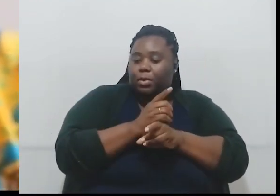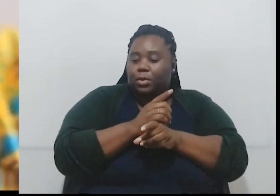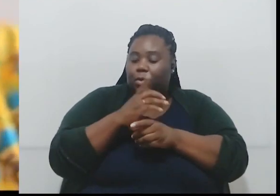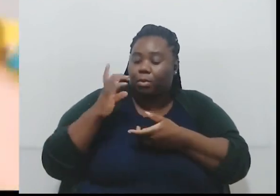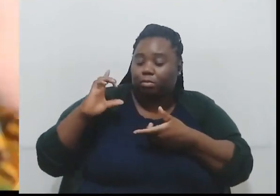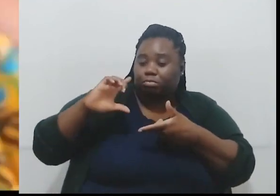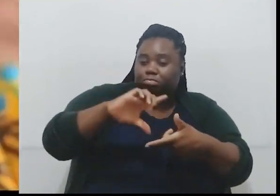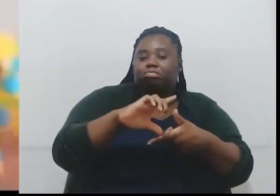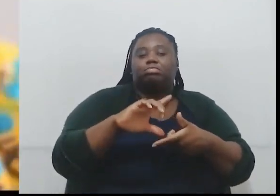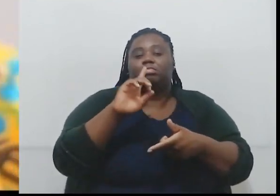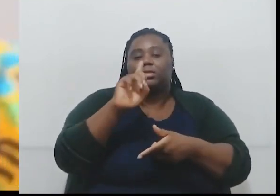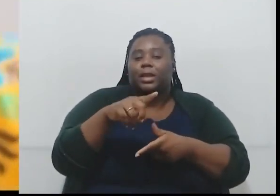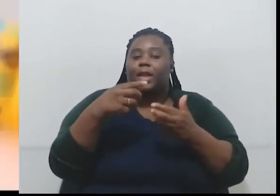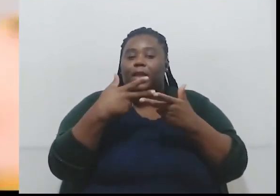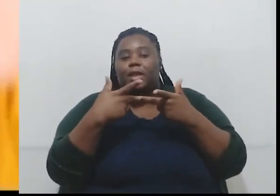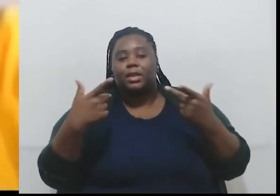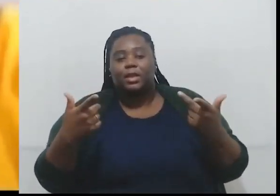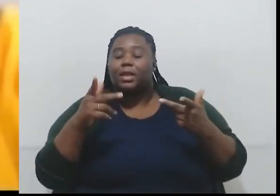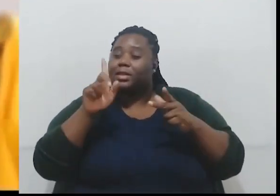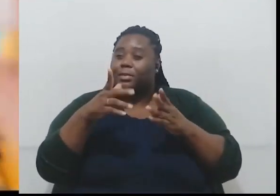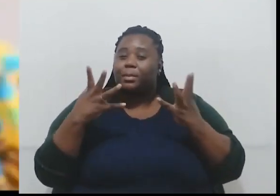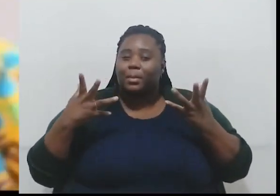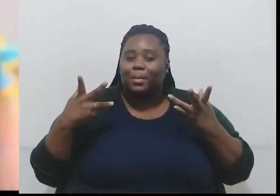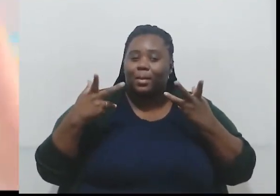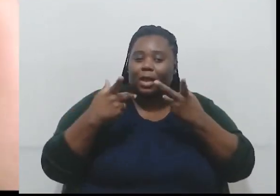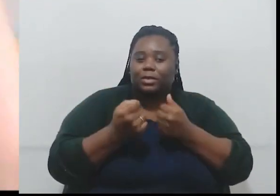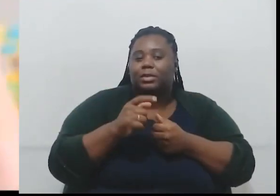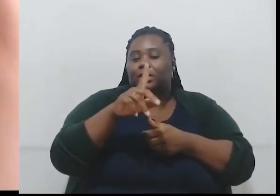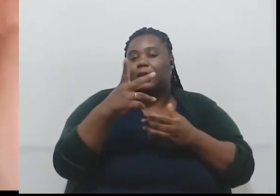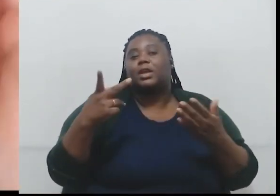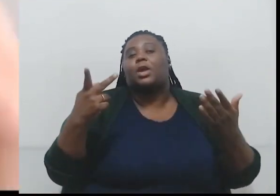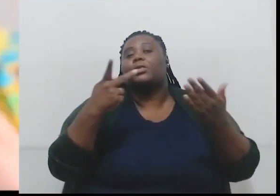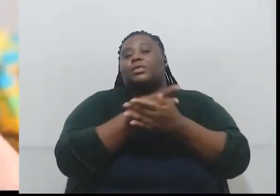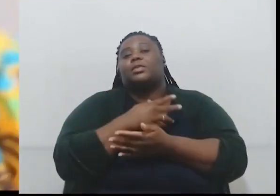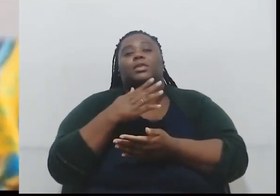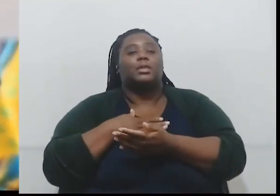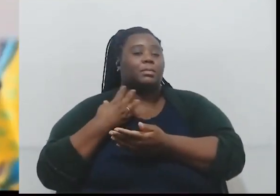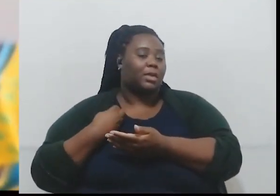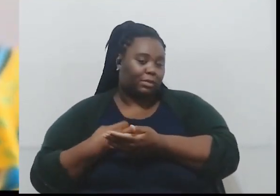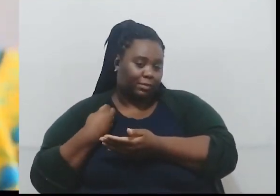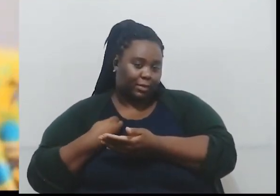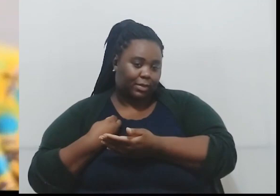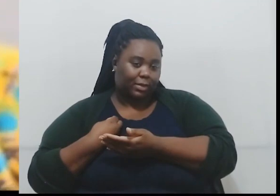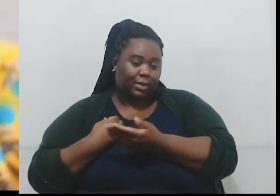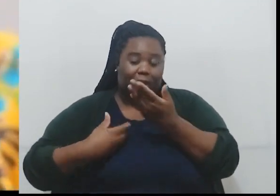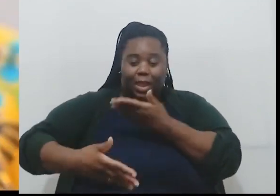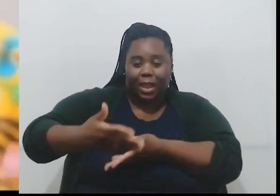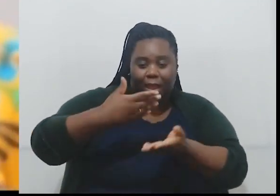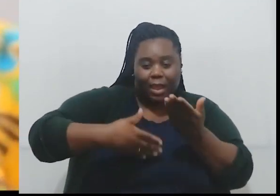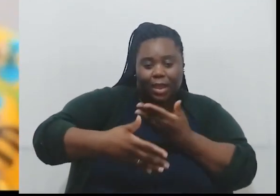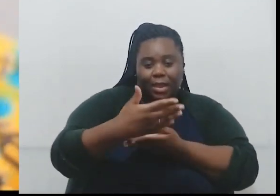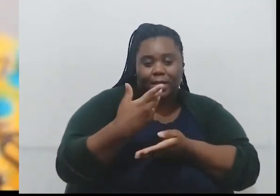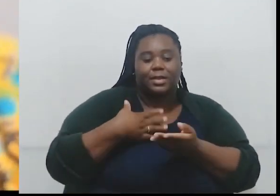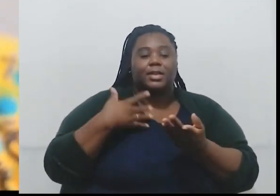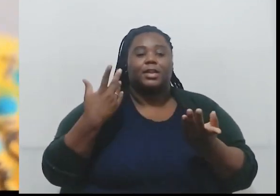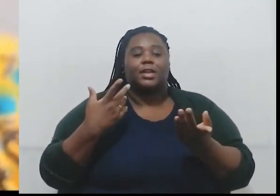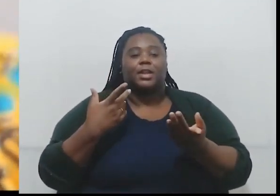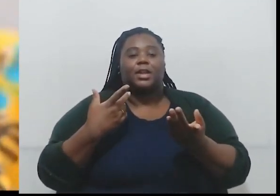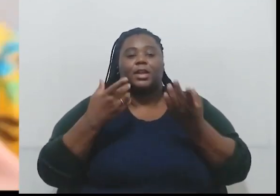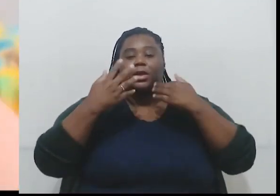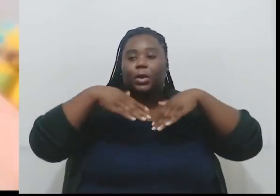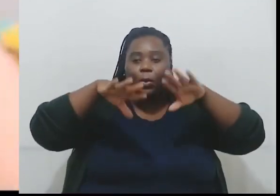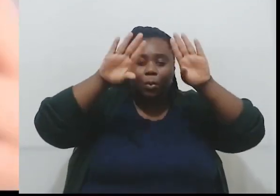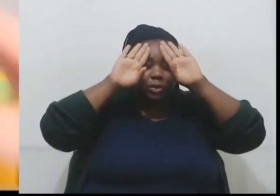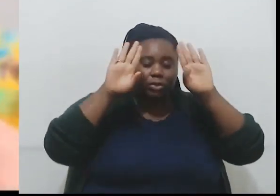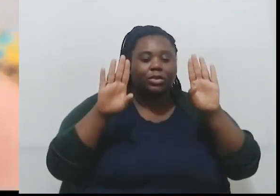ancestralidade, é uma das coisas mais maravilhosas que puderam acontecer em minha vida. A relação que eu estabeleci com o